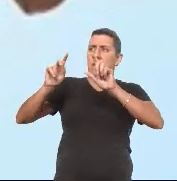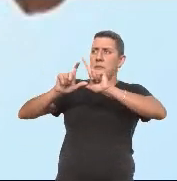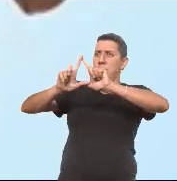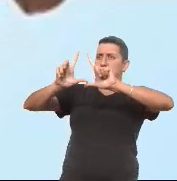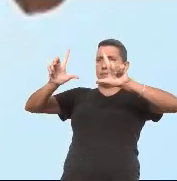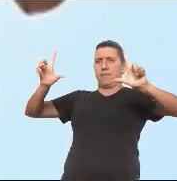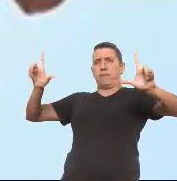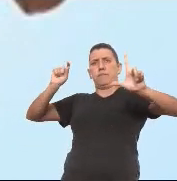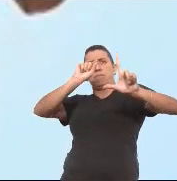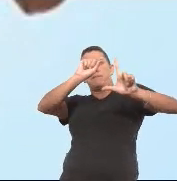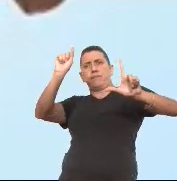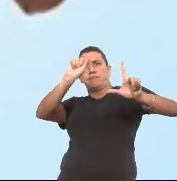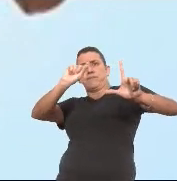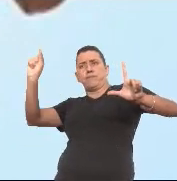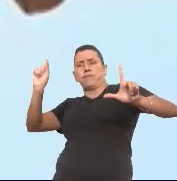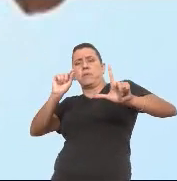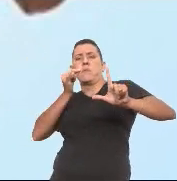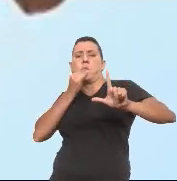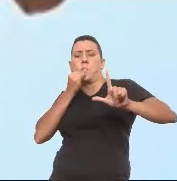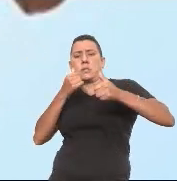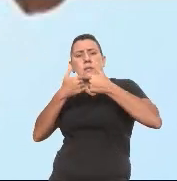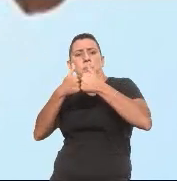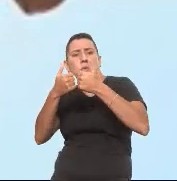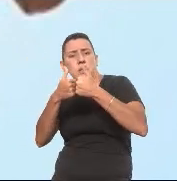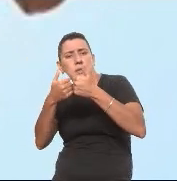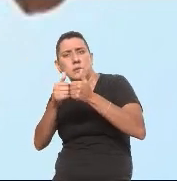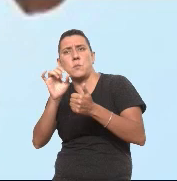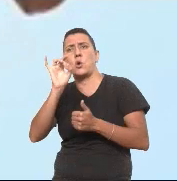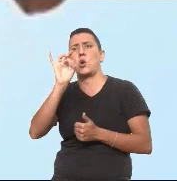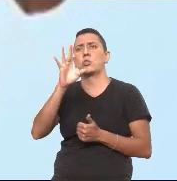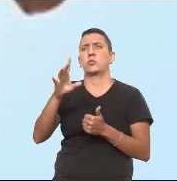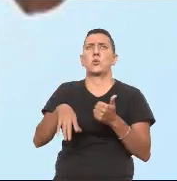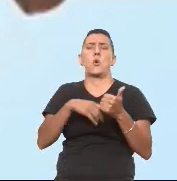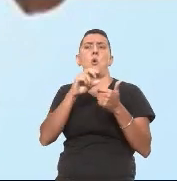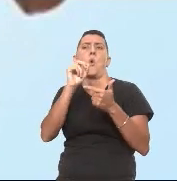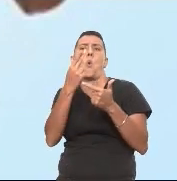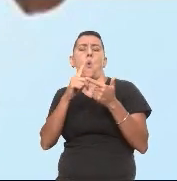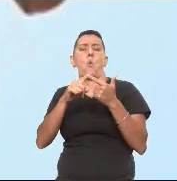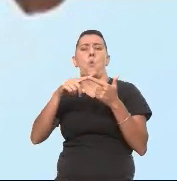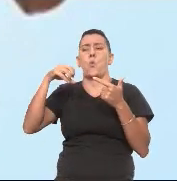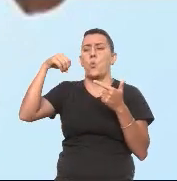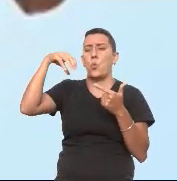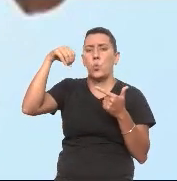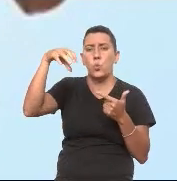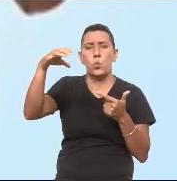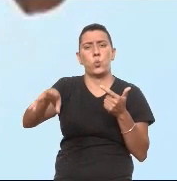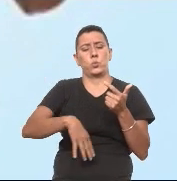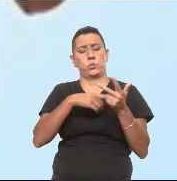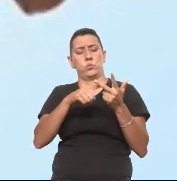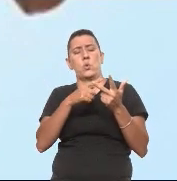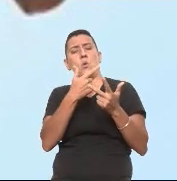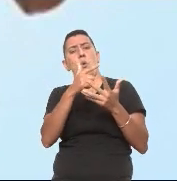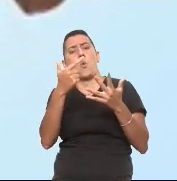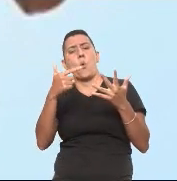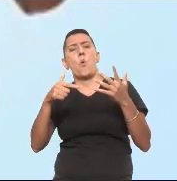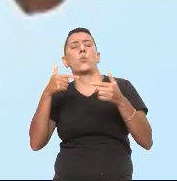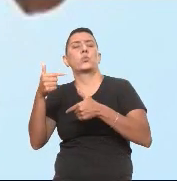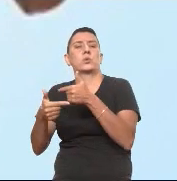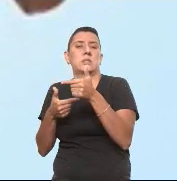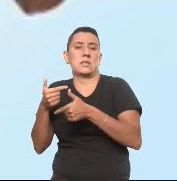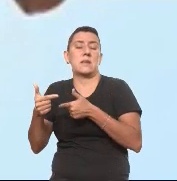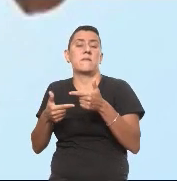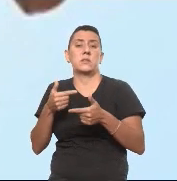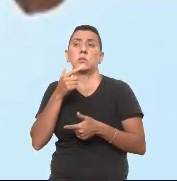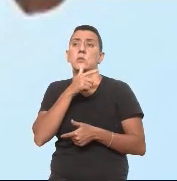por exemplo um viés só na parte de transporte ou sol e são ou de outros tipos de serviço E aí eu